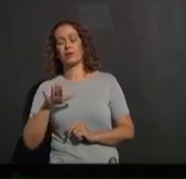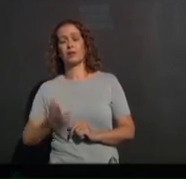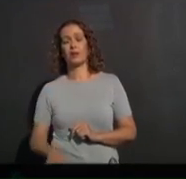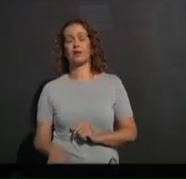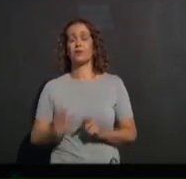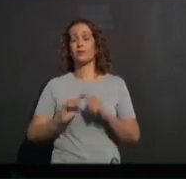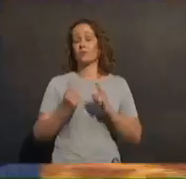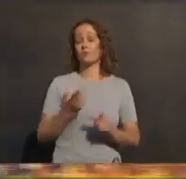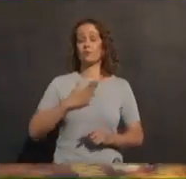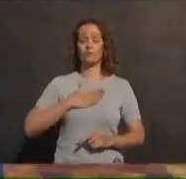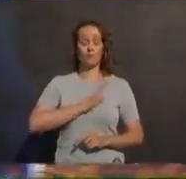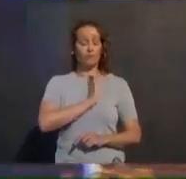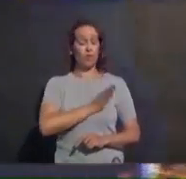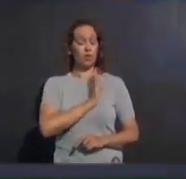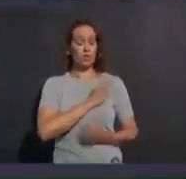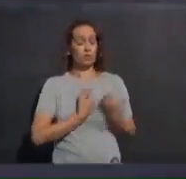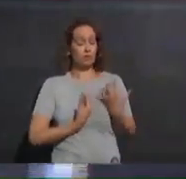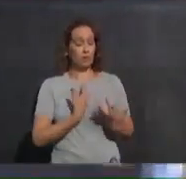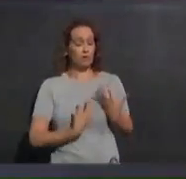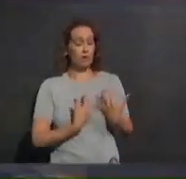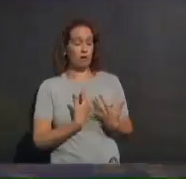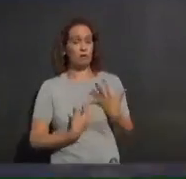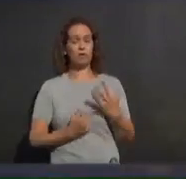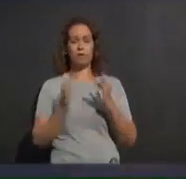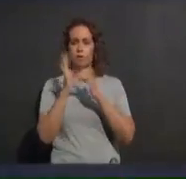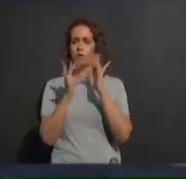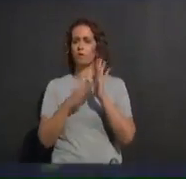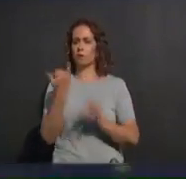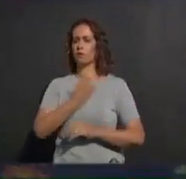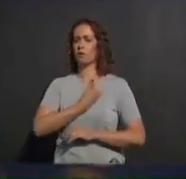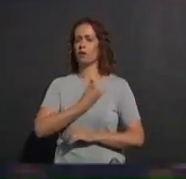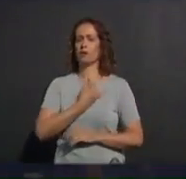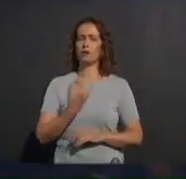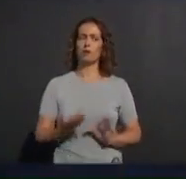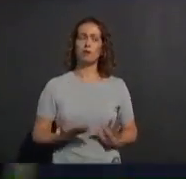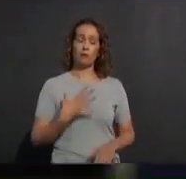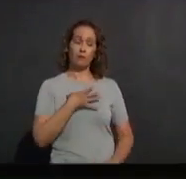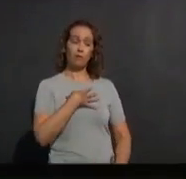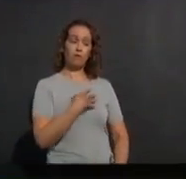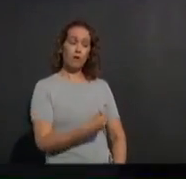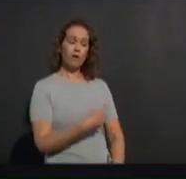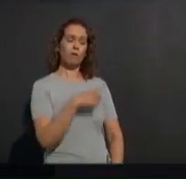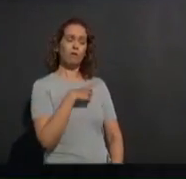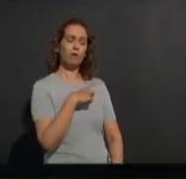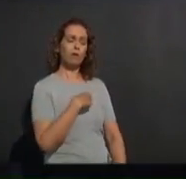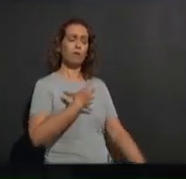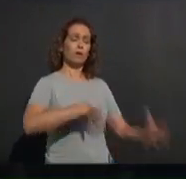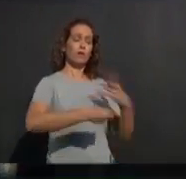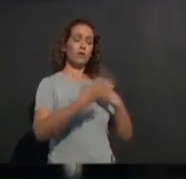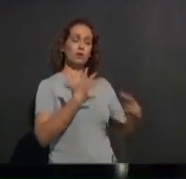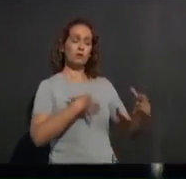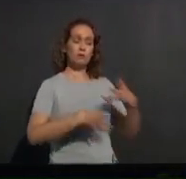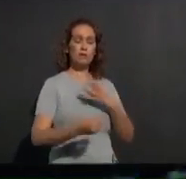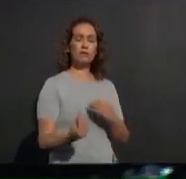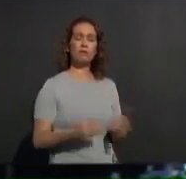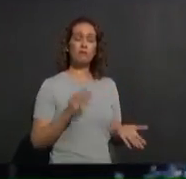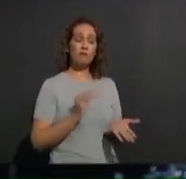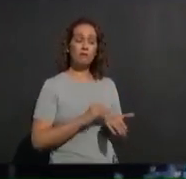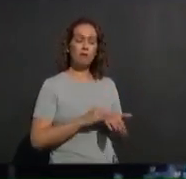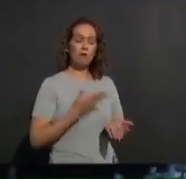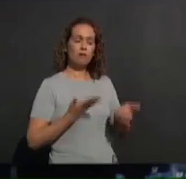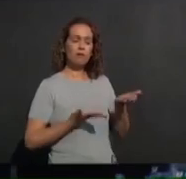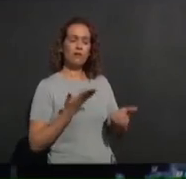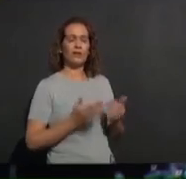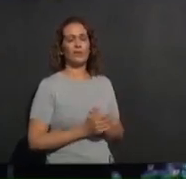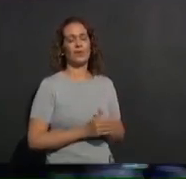palavra. Porque durante a semana, Jesus falando comigo, filho, há uma geração desequilibrada. E eu quero trazer equilíbrio. O Espírito Santo quer vir